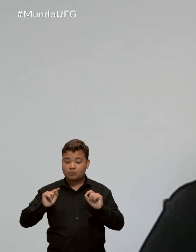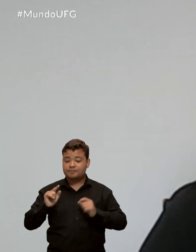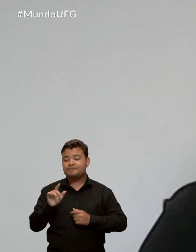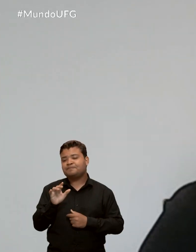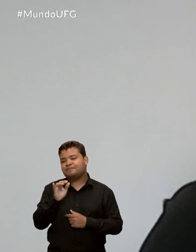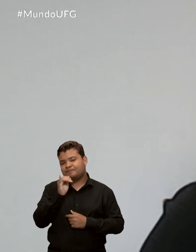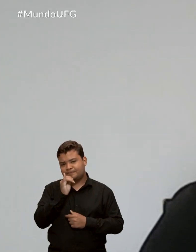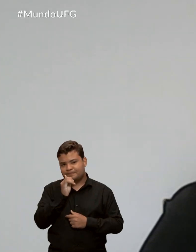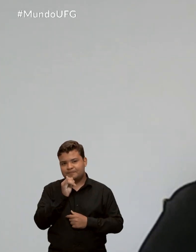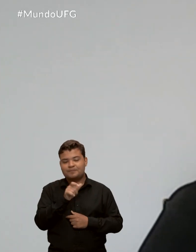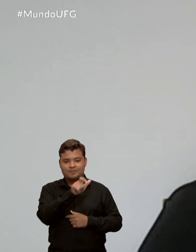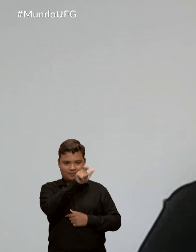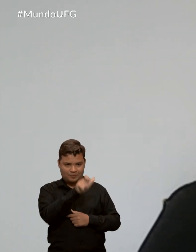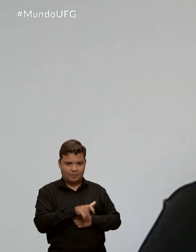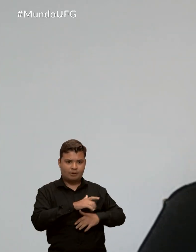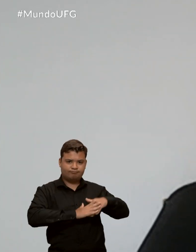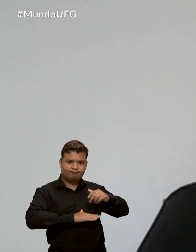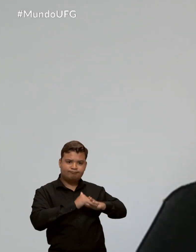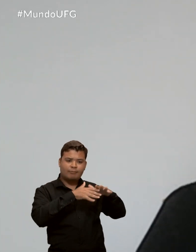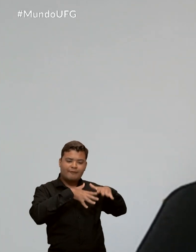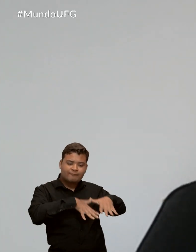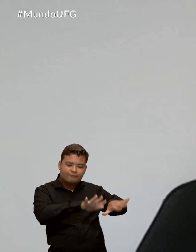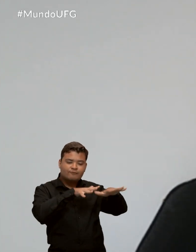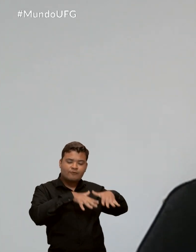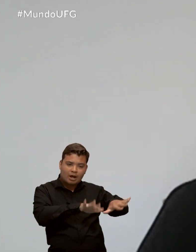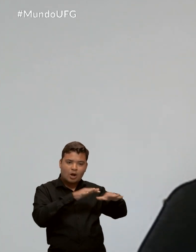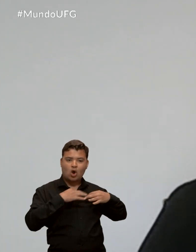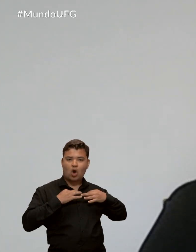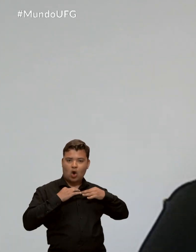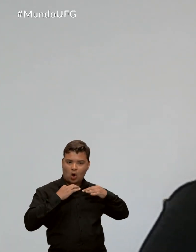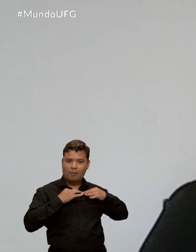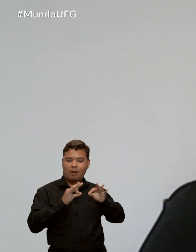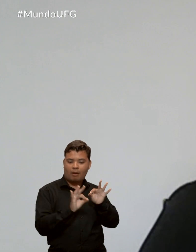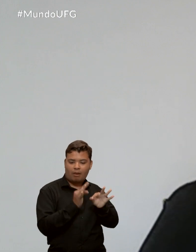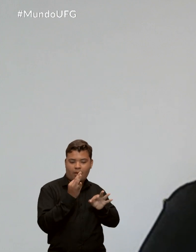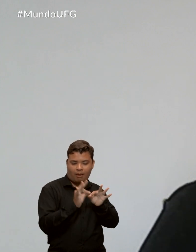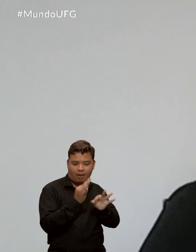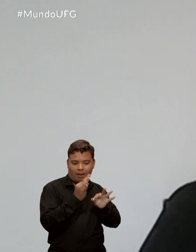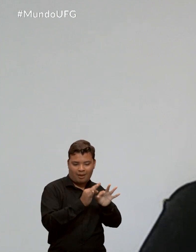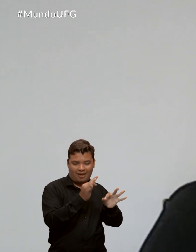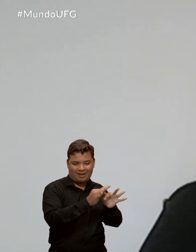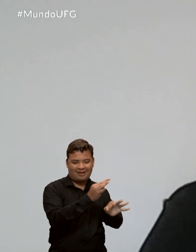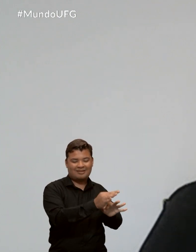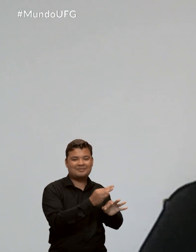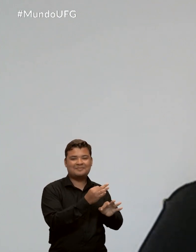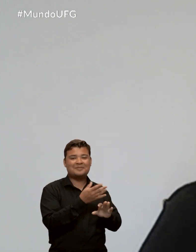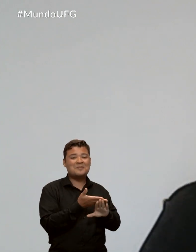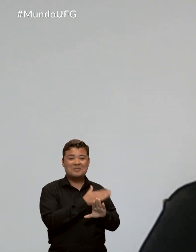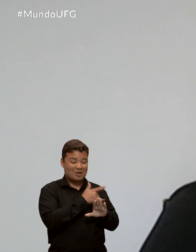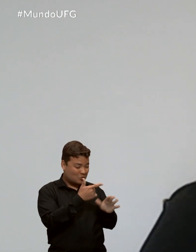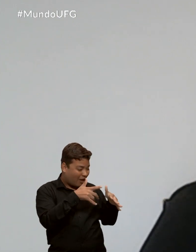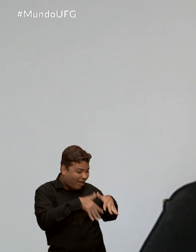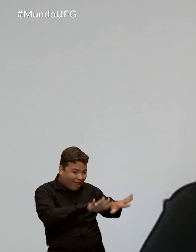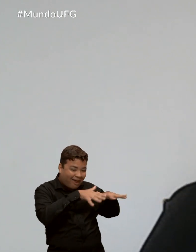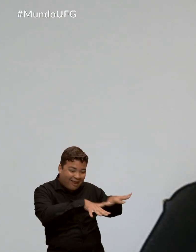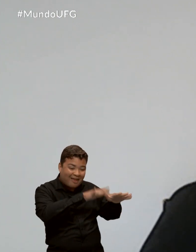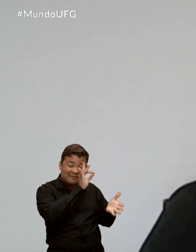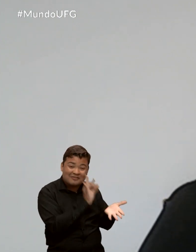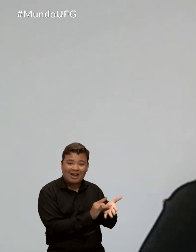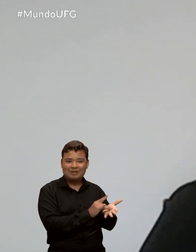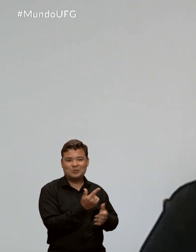o alfaiate está costurando uma roupa, naquela época não existia máquina de